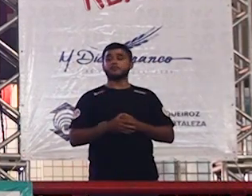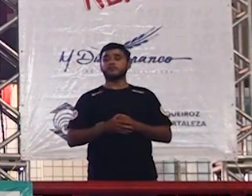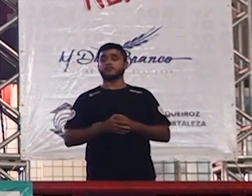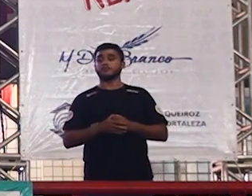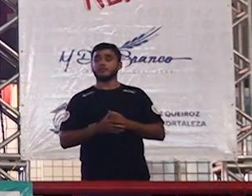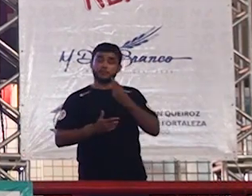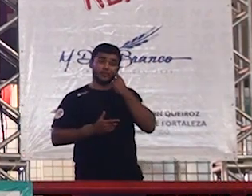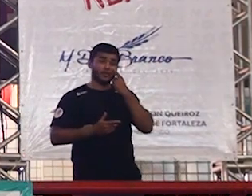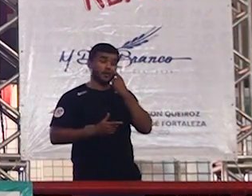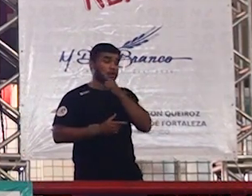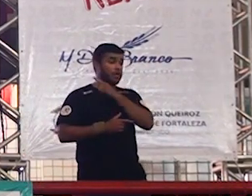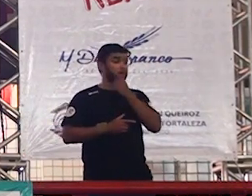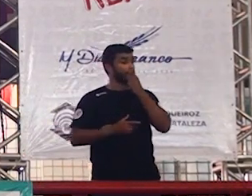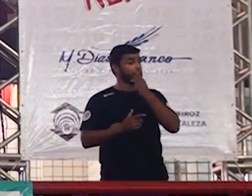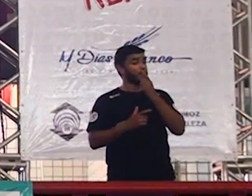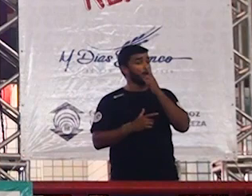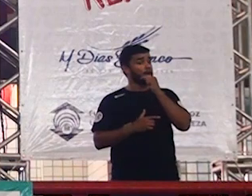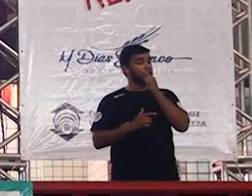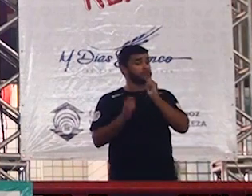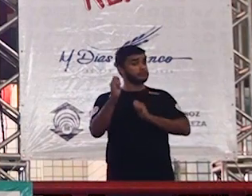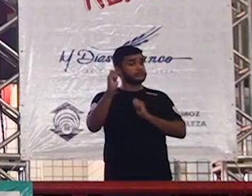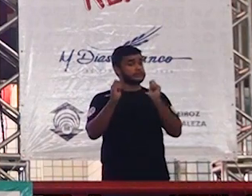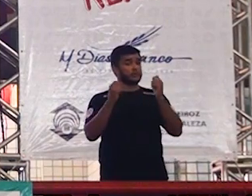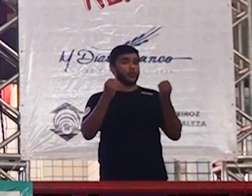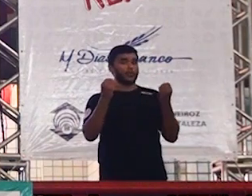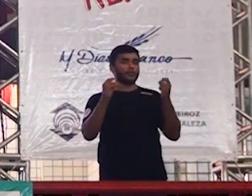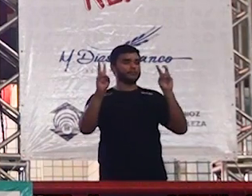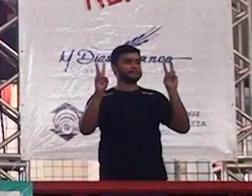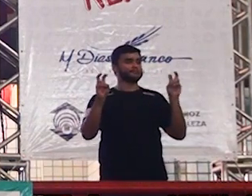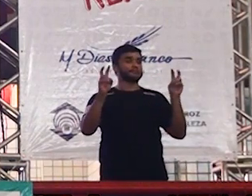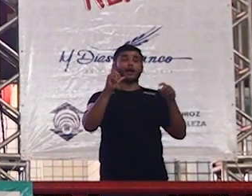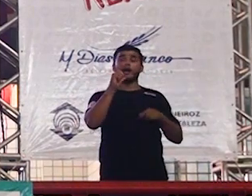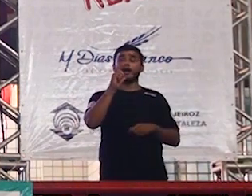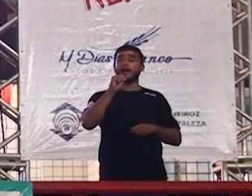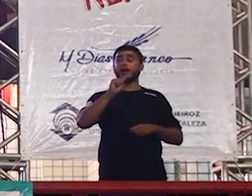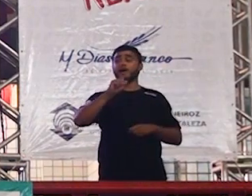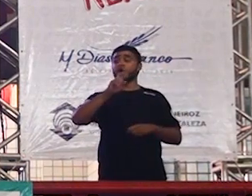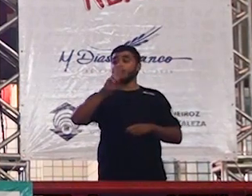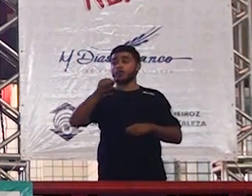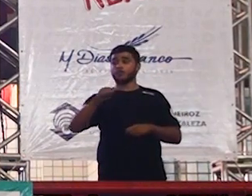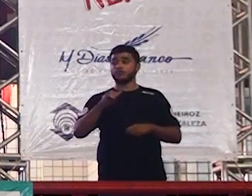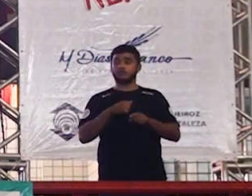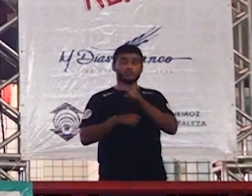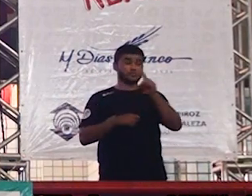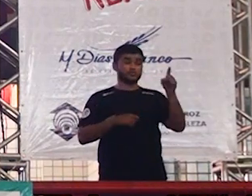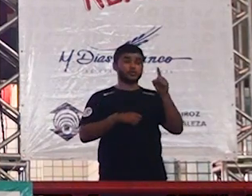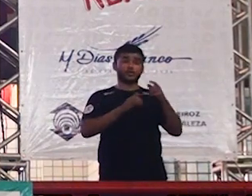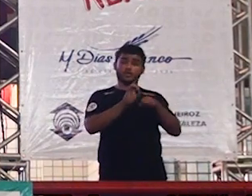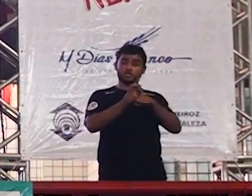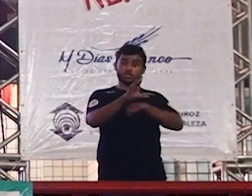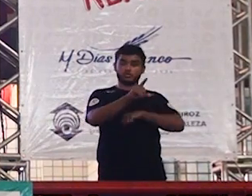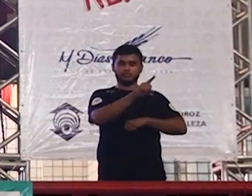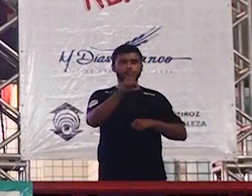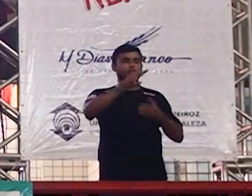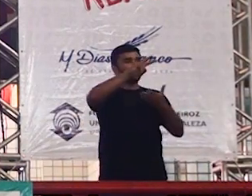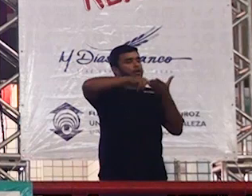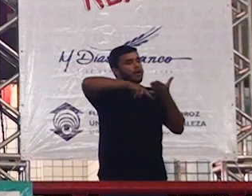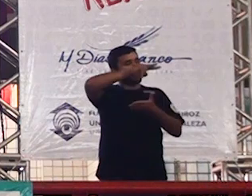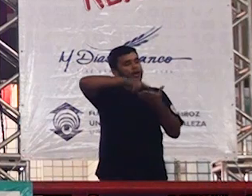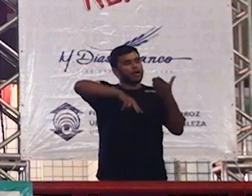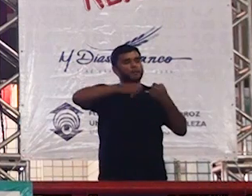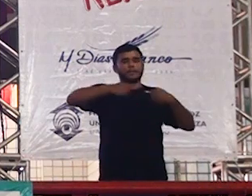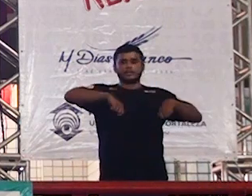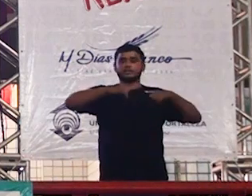E que tal a questão da água? Por isso, anote aí, ler, se